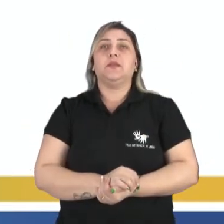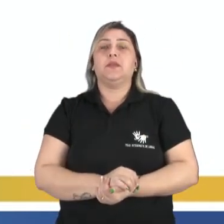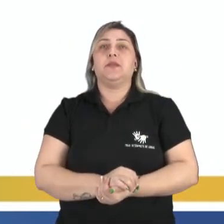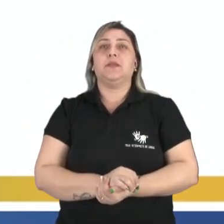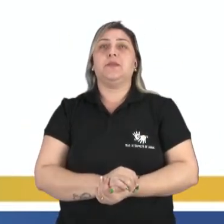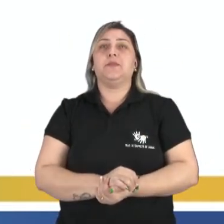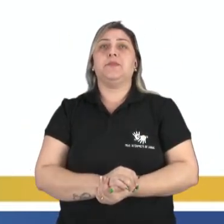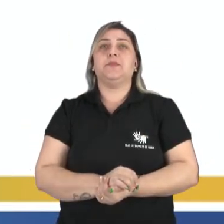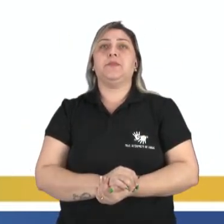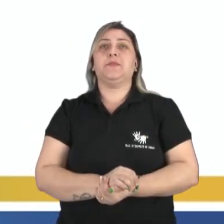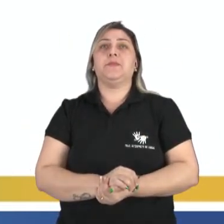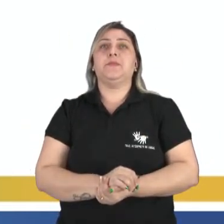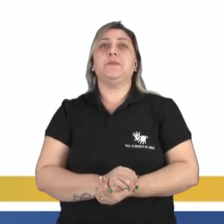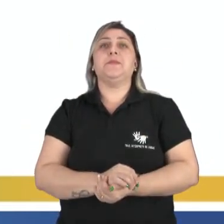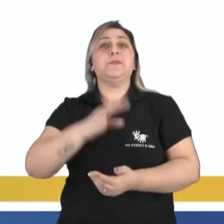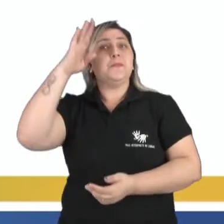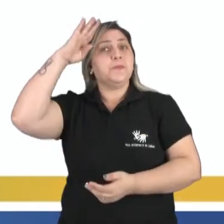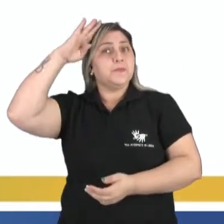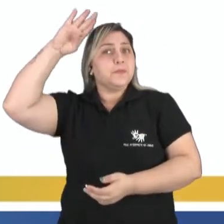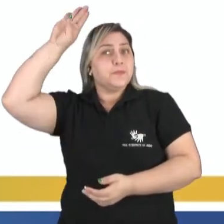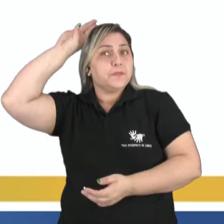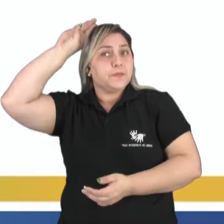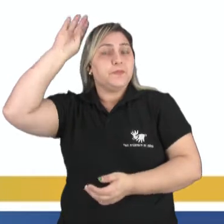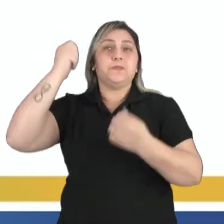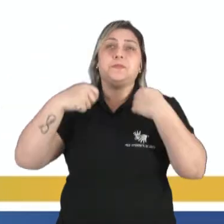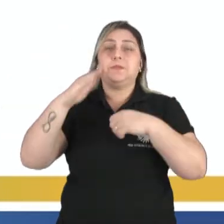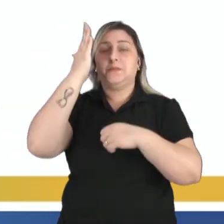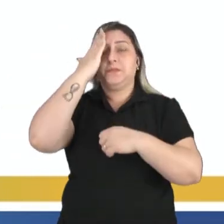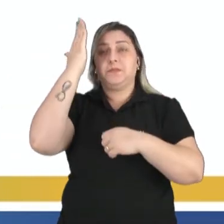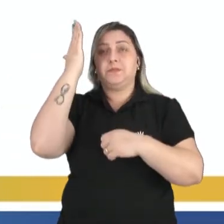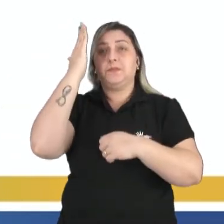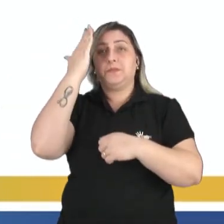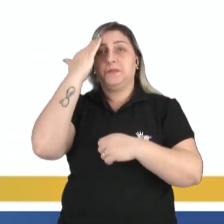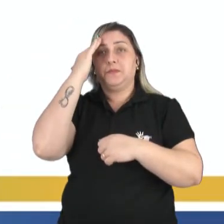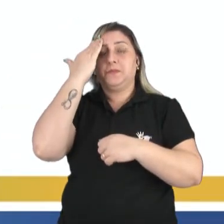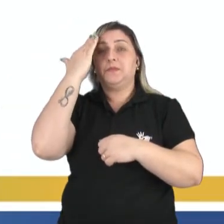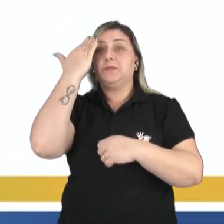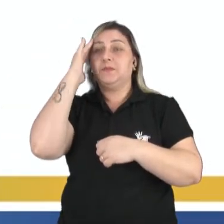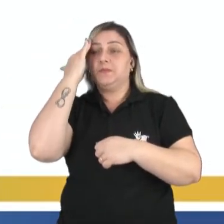as questões elas são mais teóricas, tá? Então você precisa saber interpretar o problema.